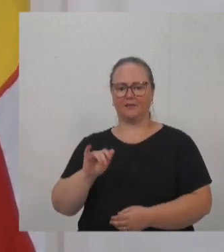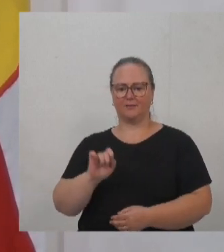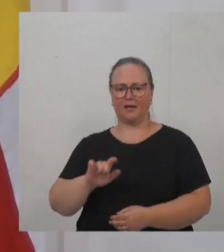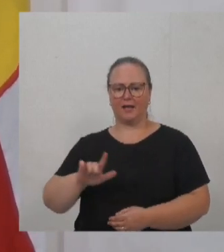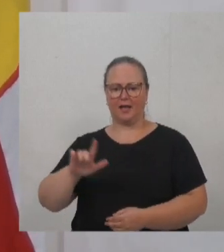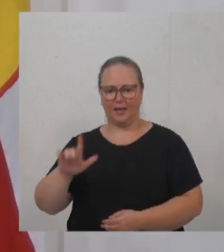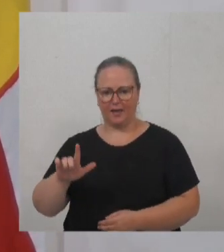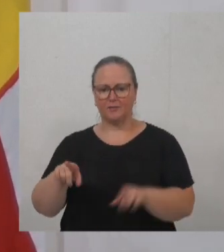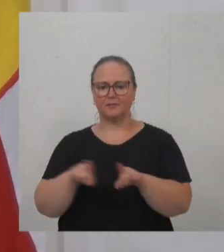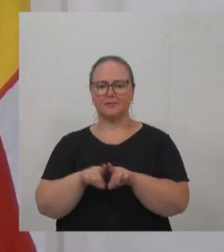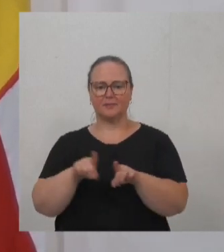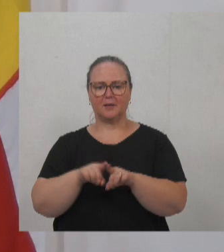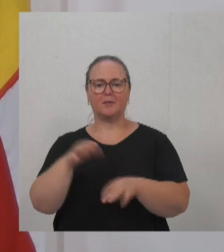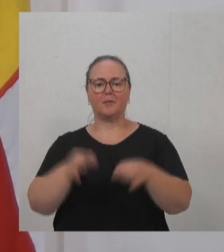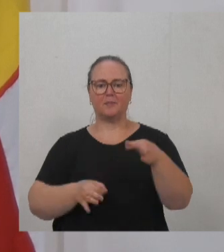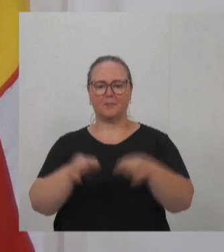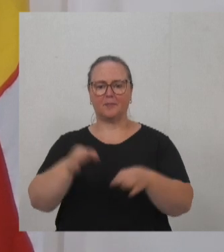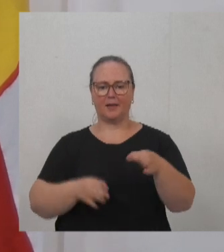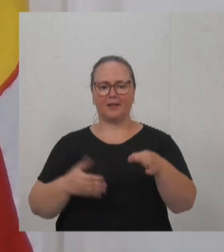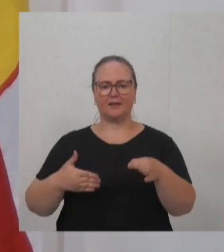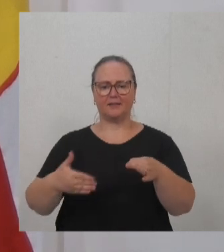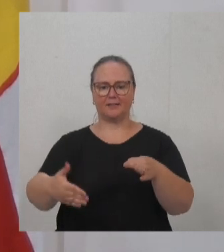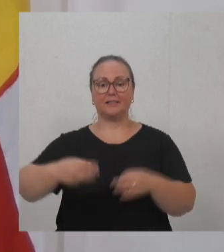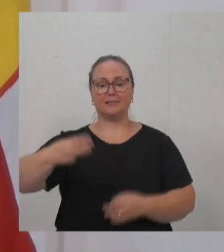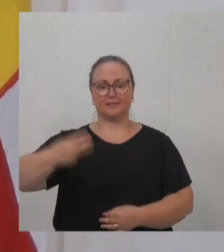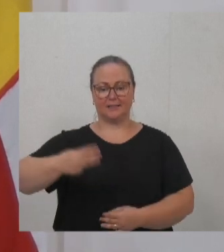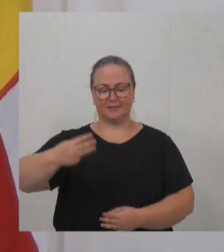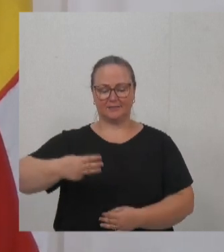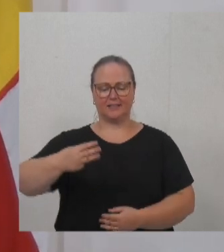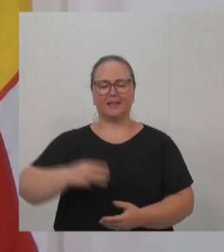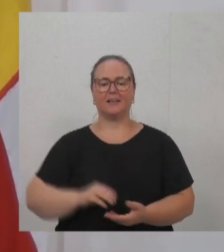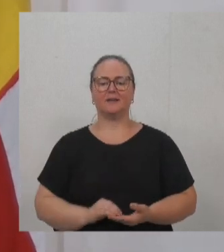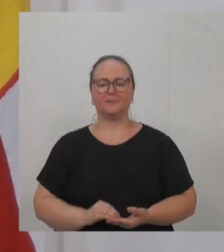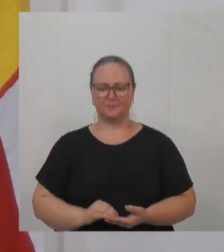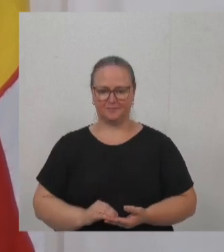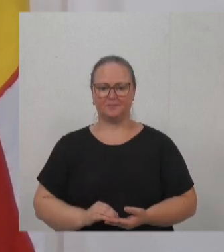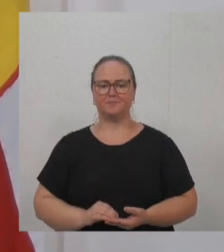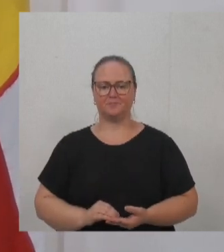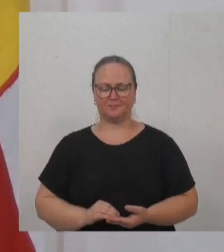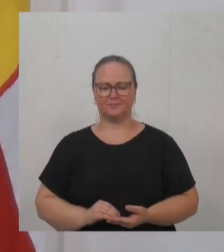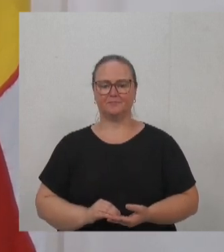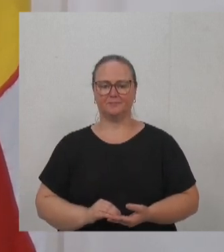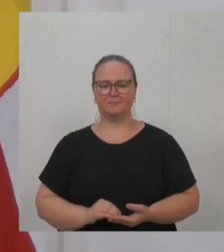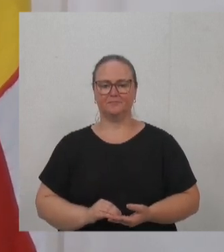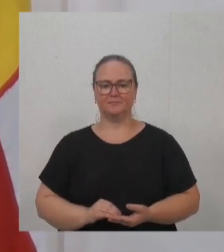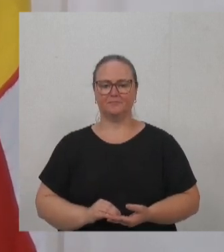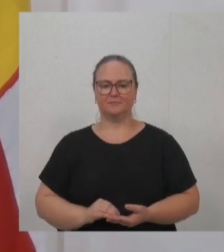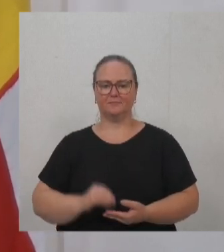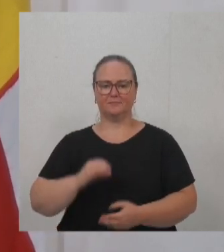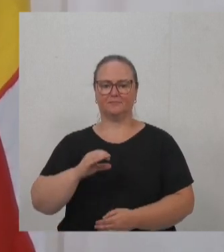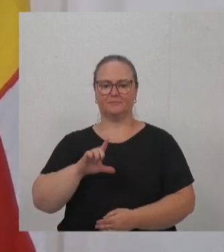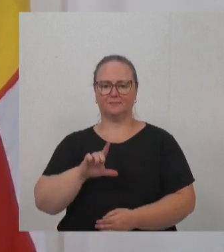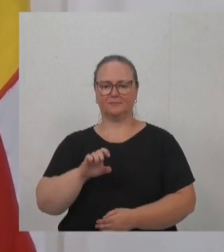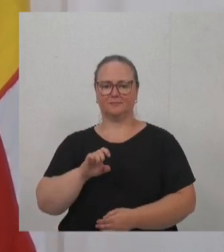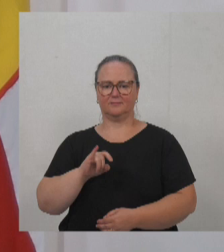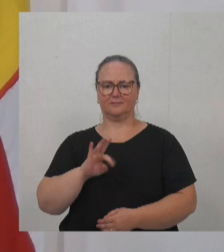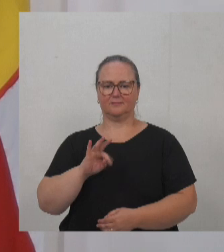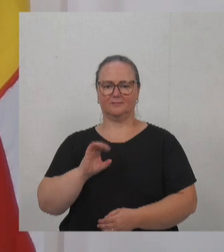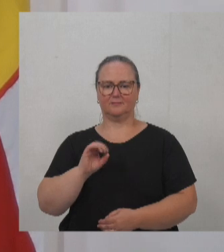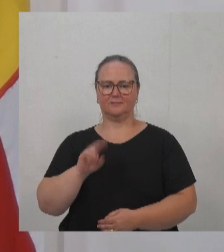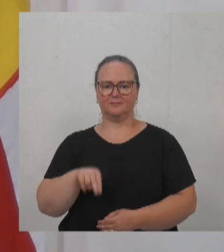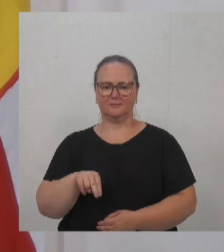Borges, também juiz eleitoral agora da 3ª Zona, mas o doutor Cleiton também conduziu as